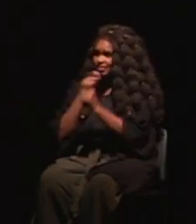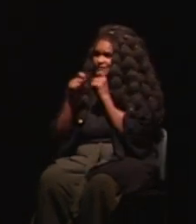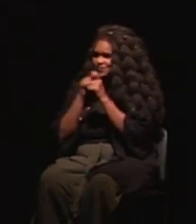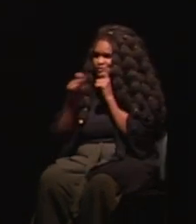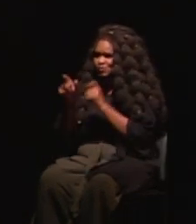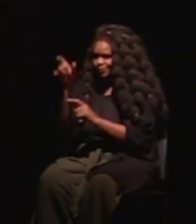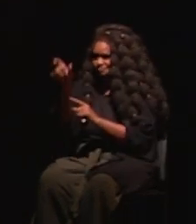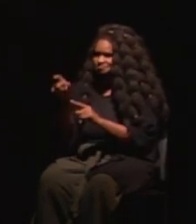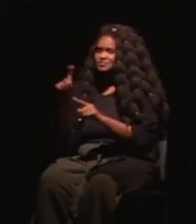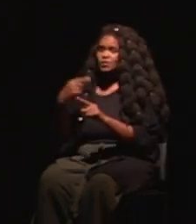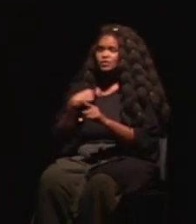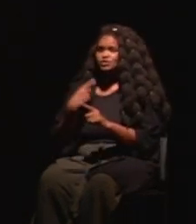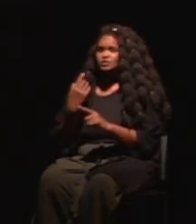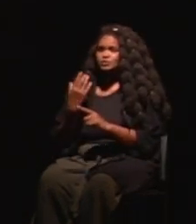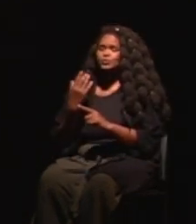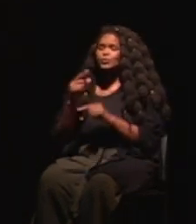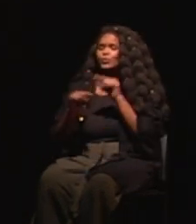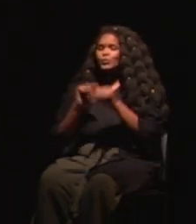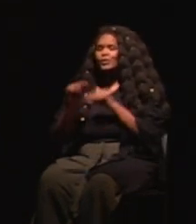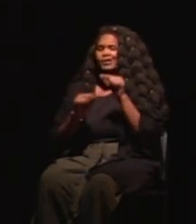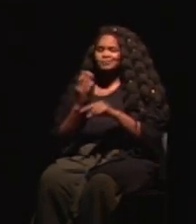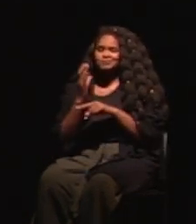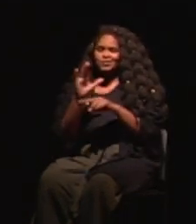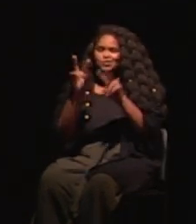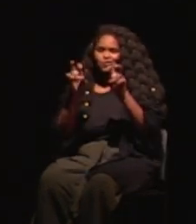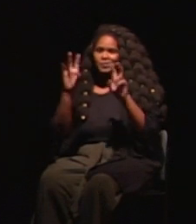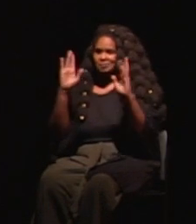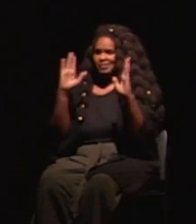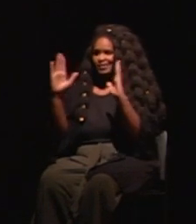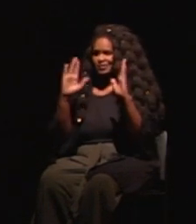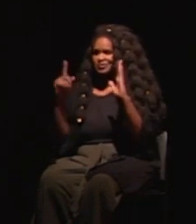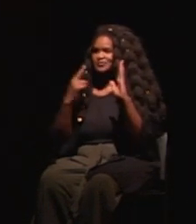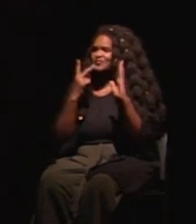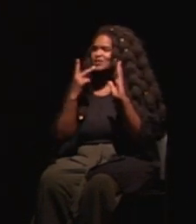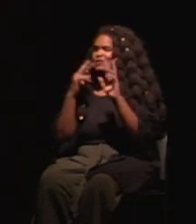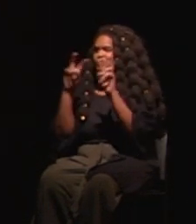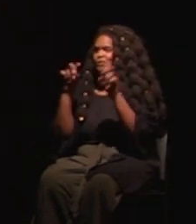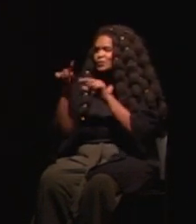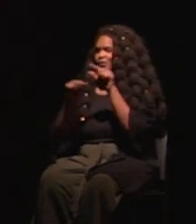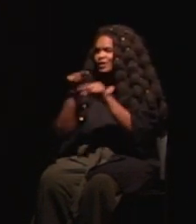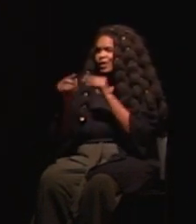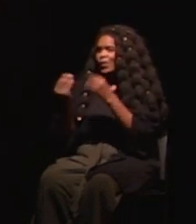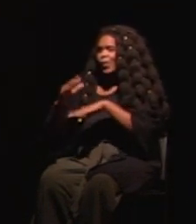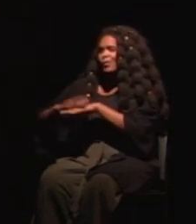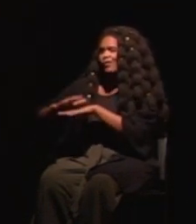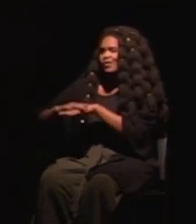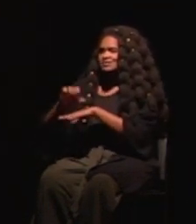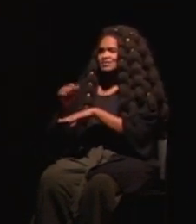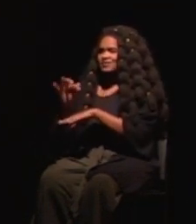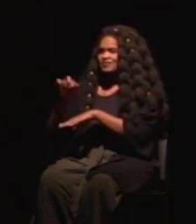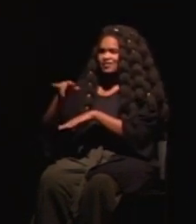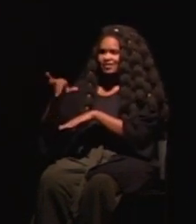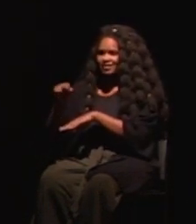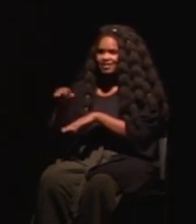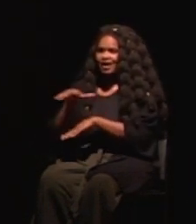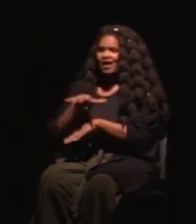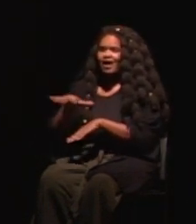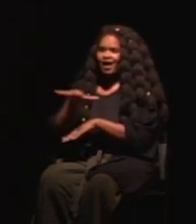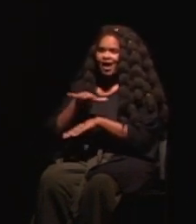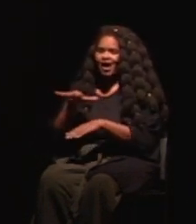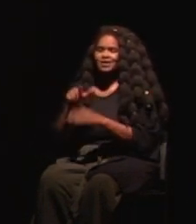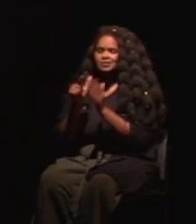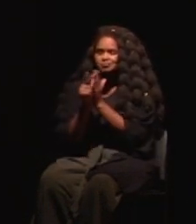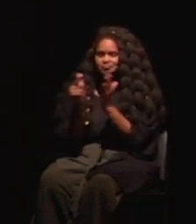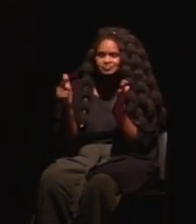a gente colocou lá, falando dessa época da... Na parte que a gente fala sobre essa atuação da Stefania na imprensa, como crítica, como leitora